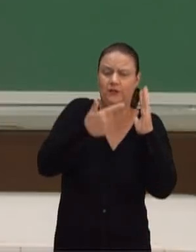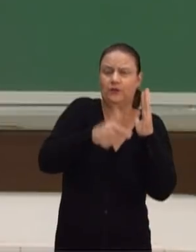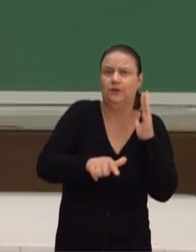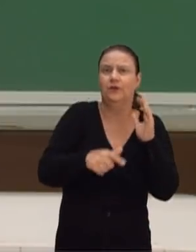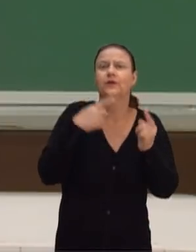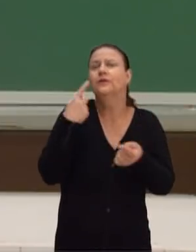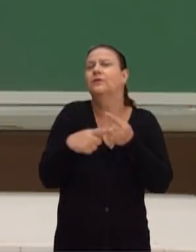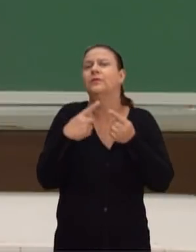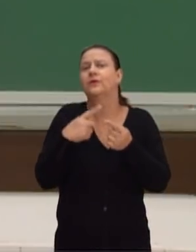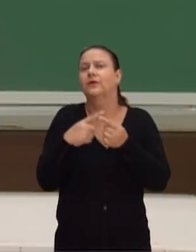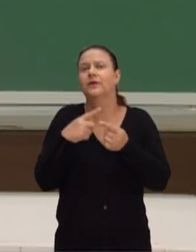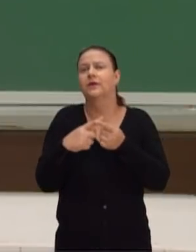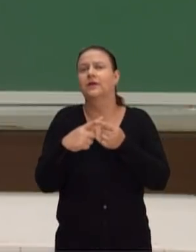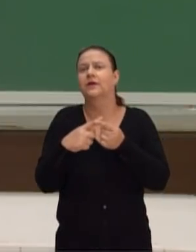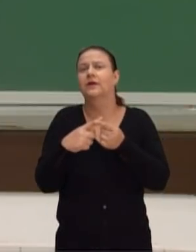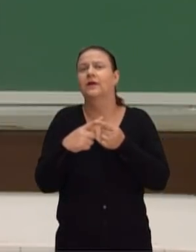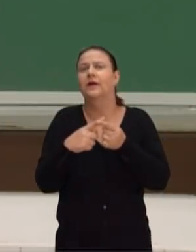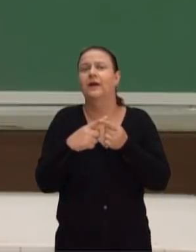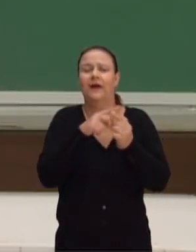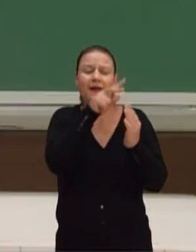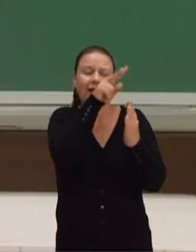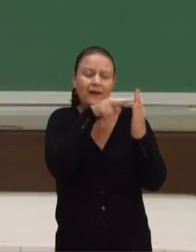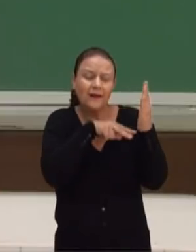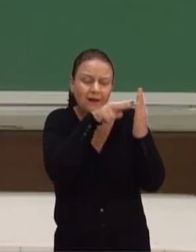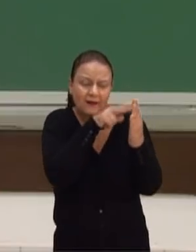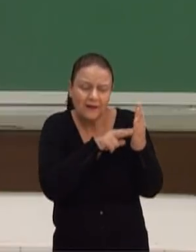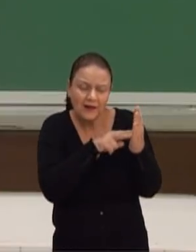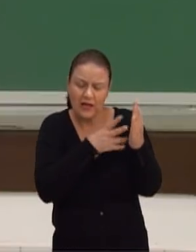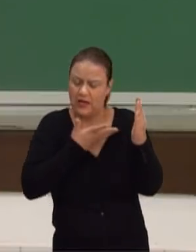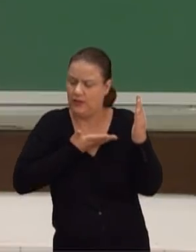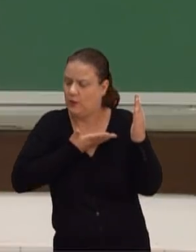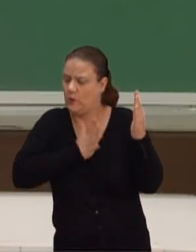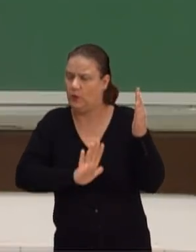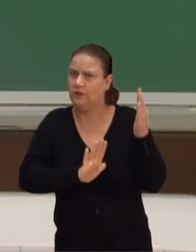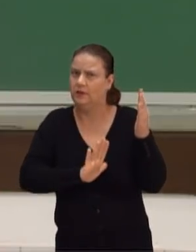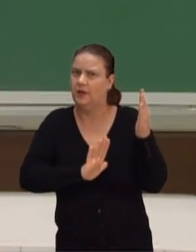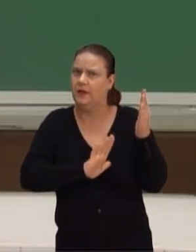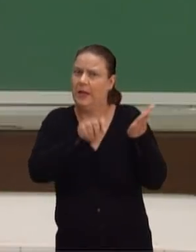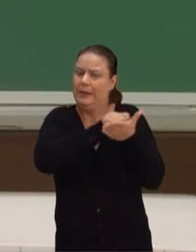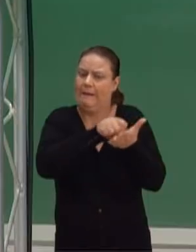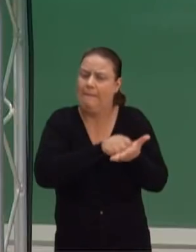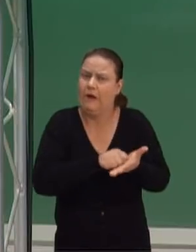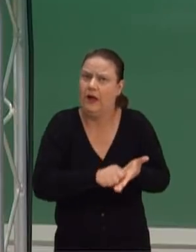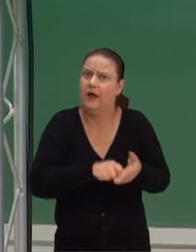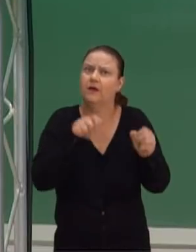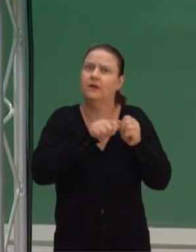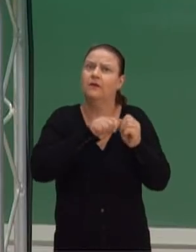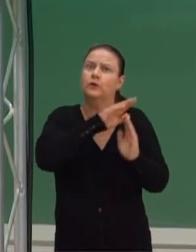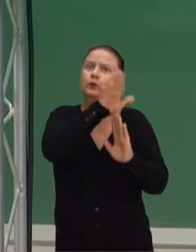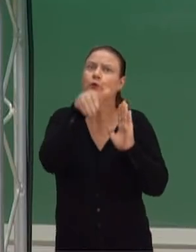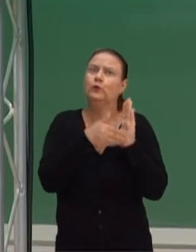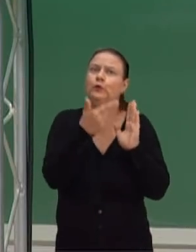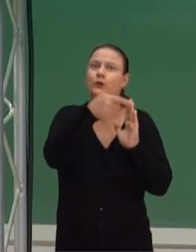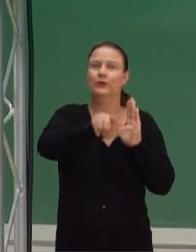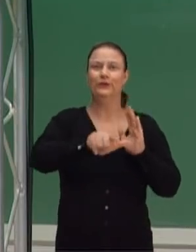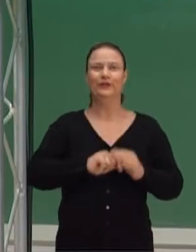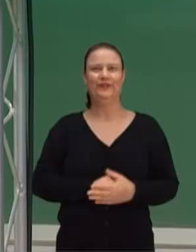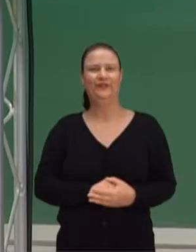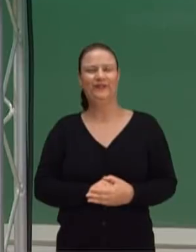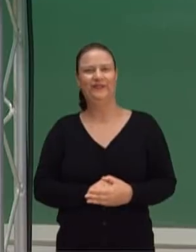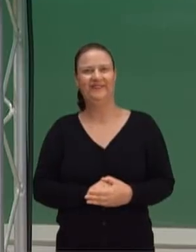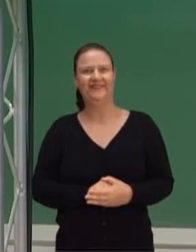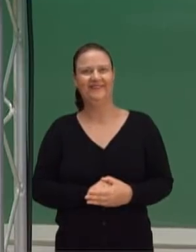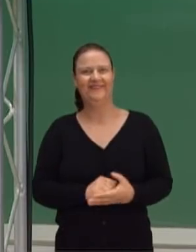Por quê? Porque ela ia ler, não gostava do que tinha escrito e tinha que reescrever. Então, para não reescrever, porque o texto de